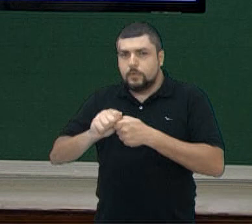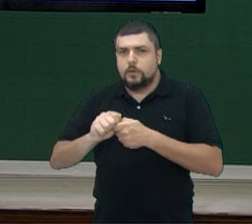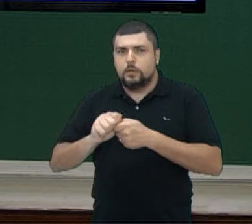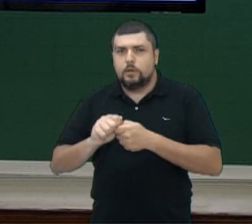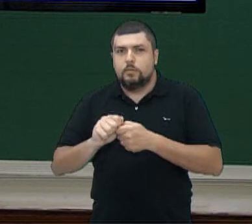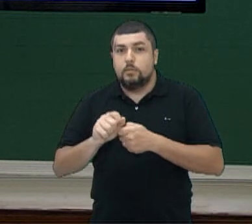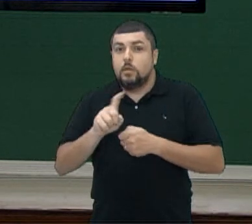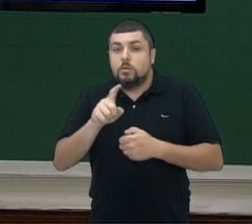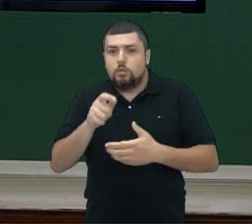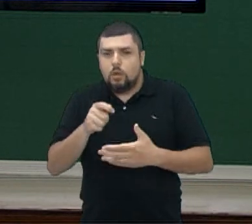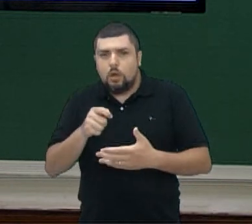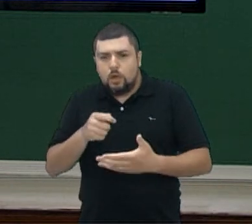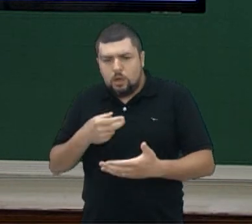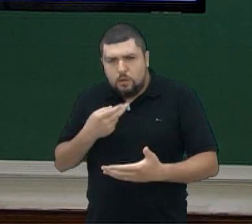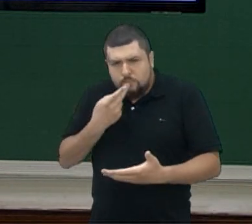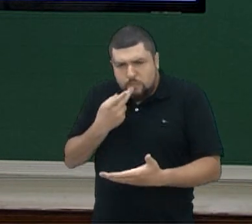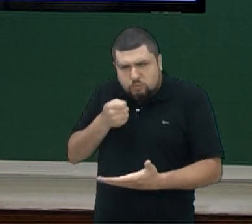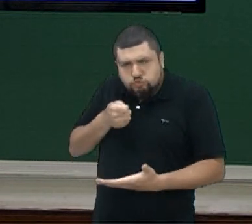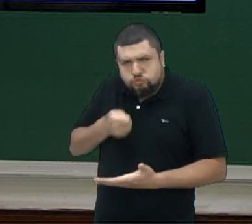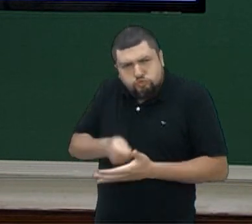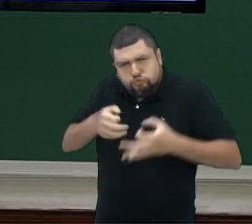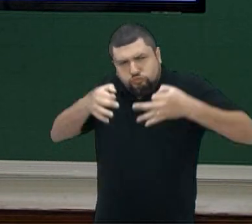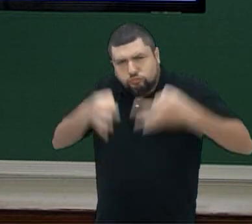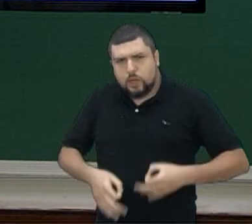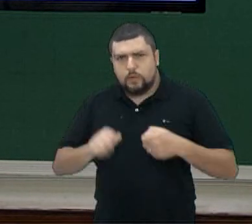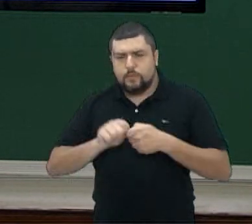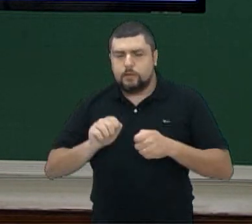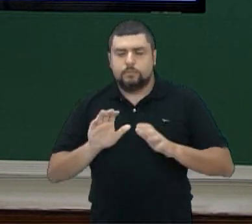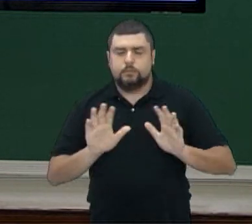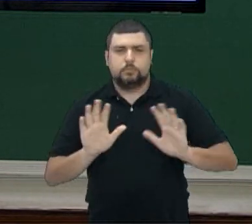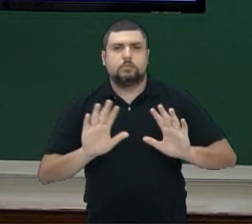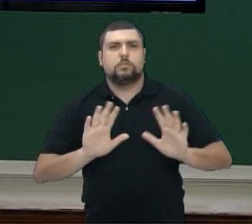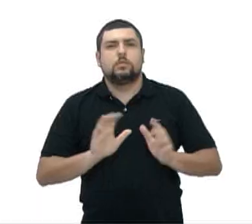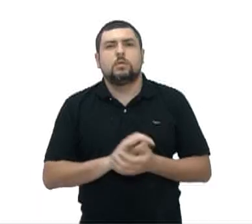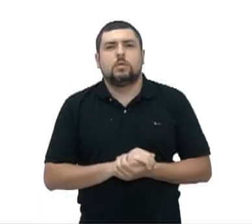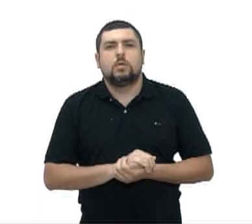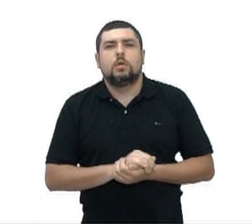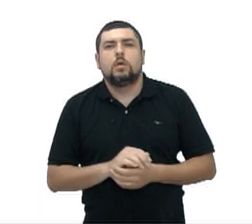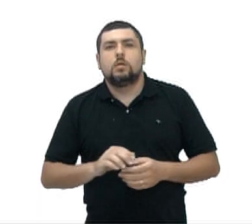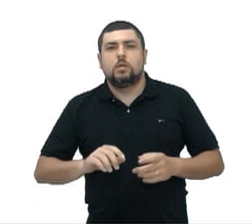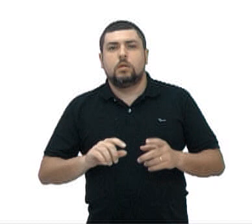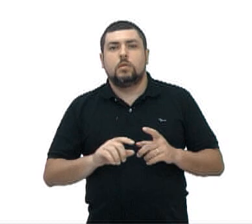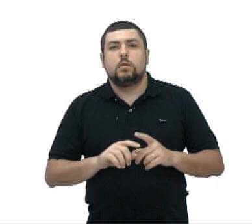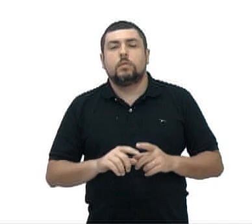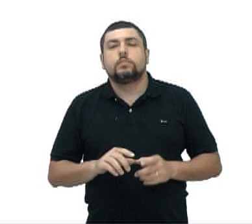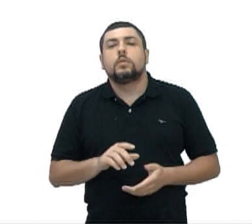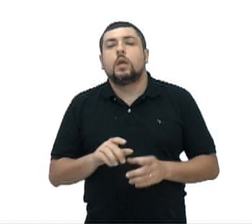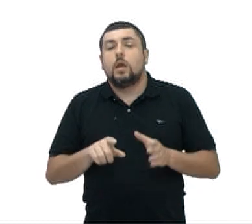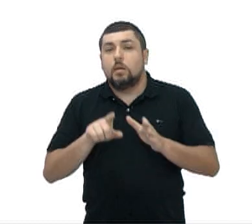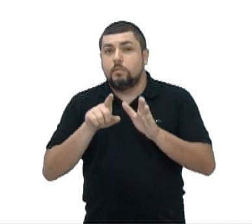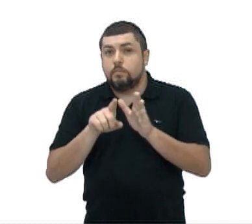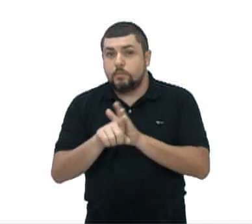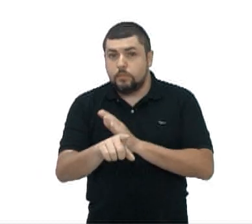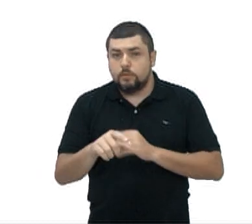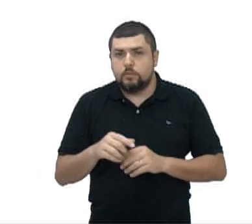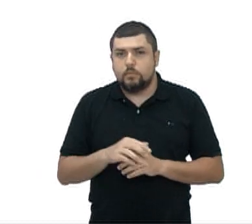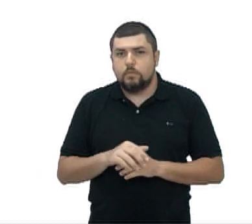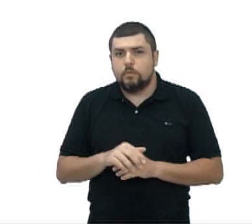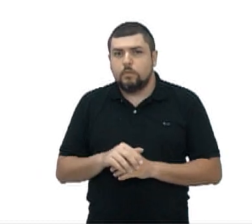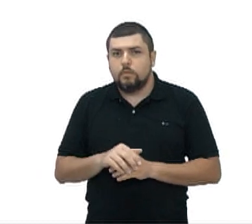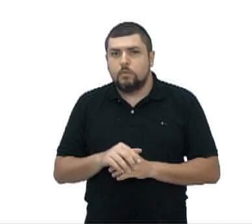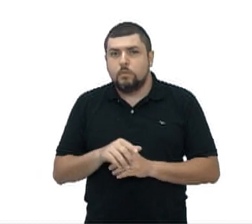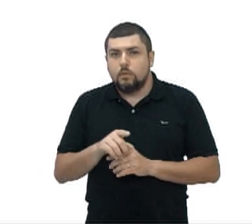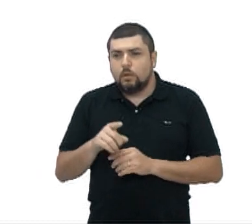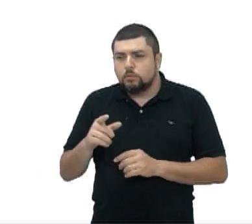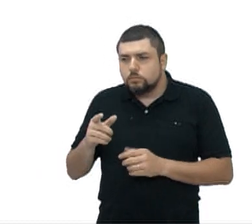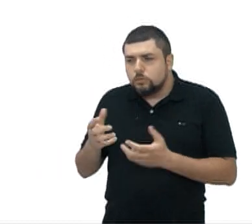afirmando 100% de certeza que sim ou que não. Então a pergunta é, você mentiria para conseguir o